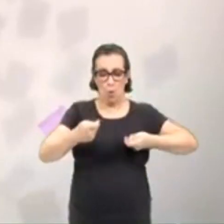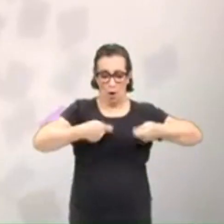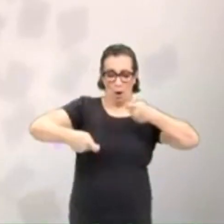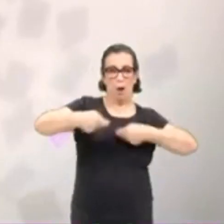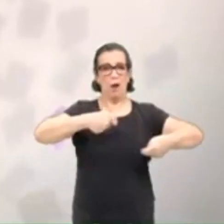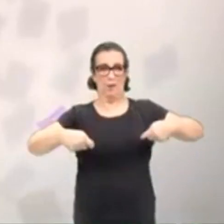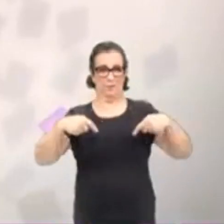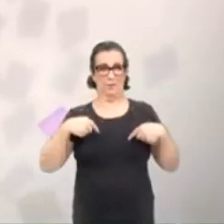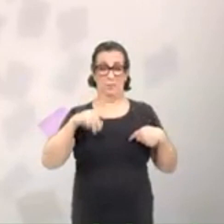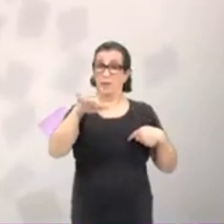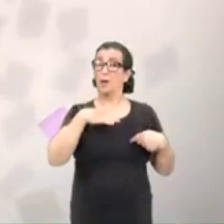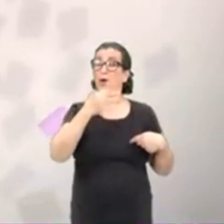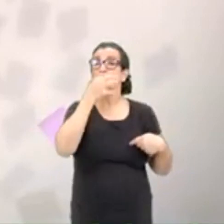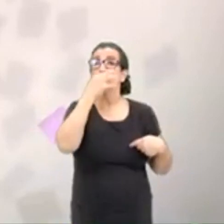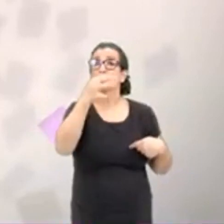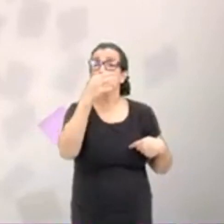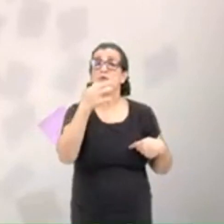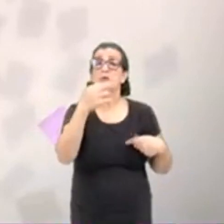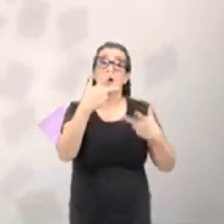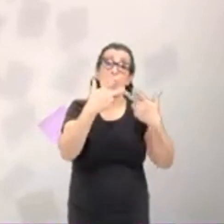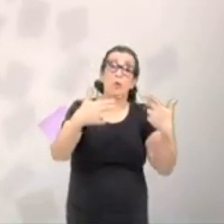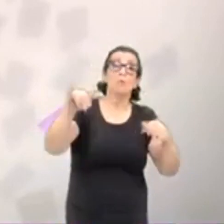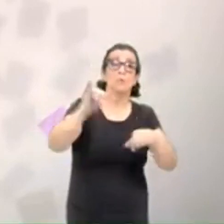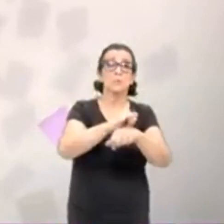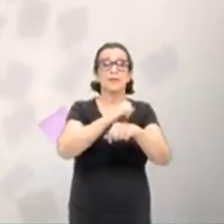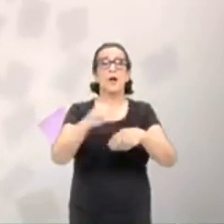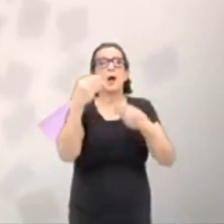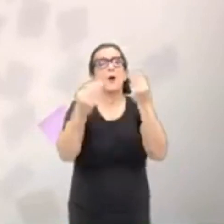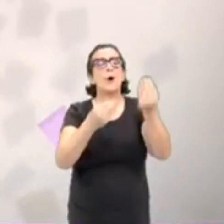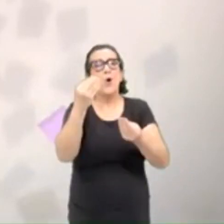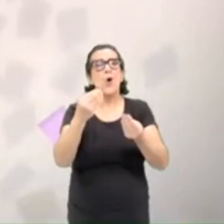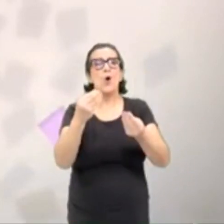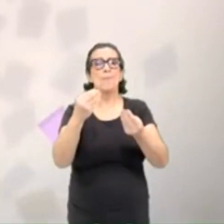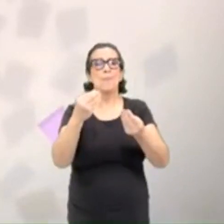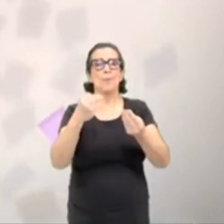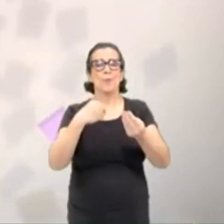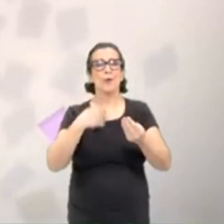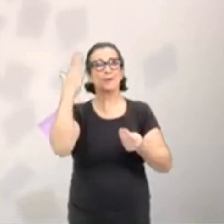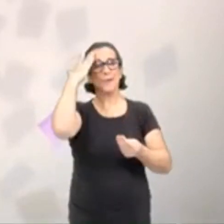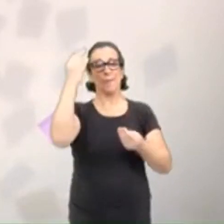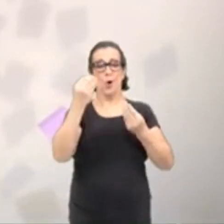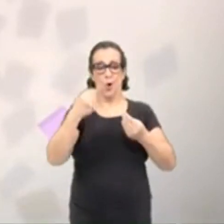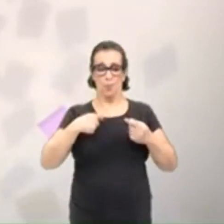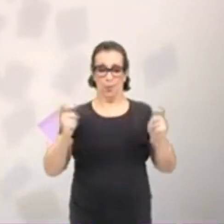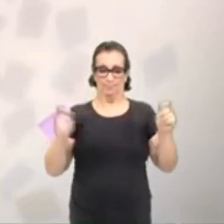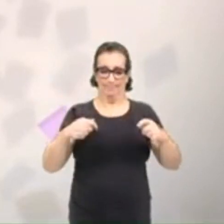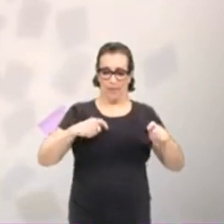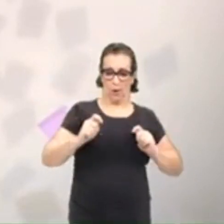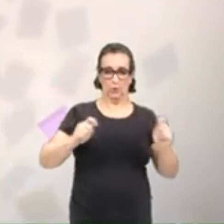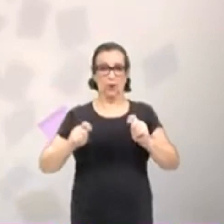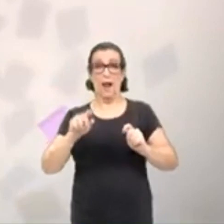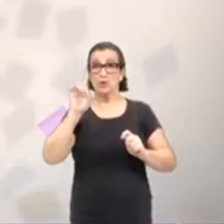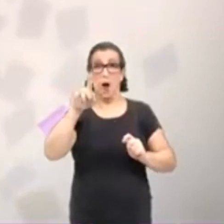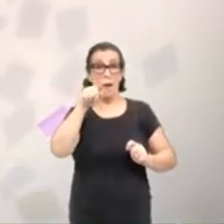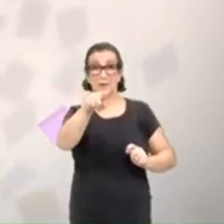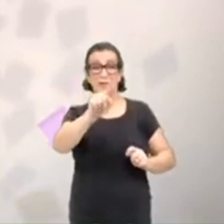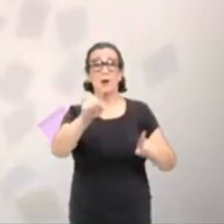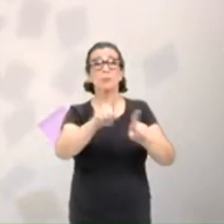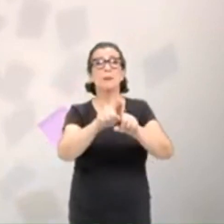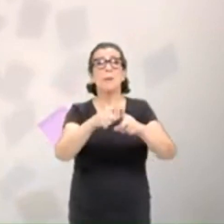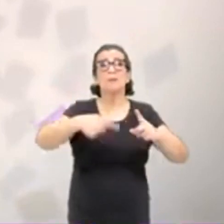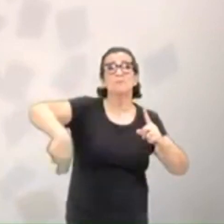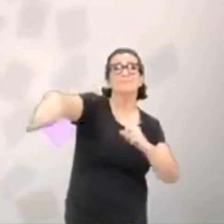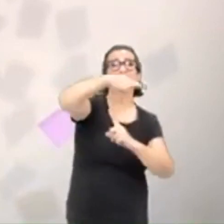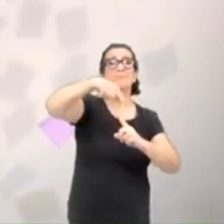ela e eu vou até sugerir alguns modos de idade manejar com a sociedade não só para você mas aqueles que estão